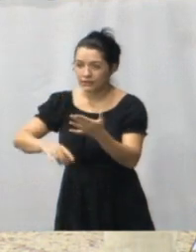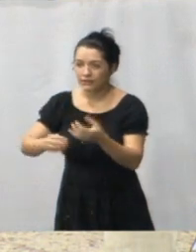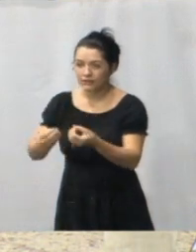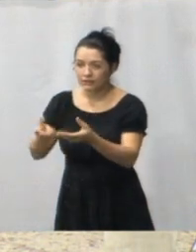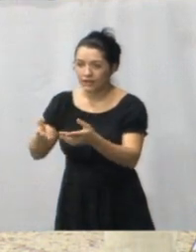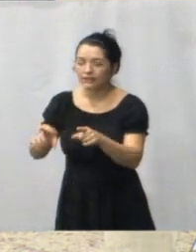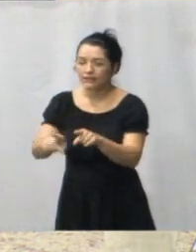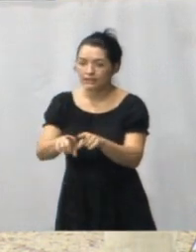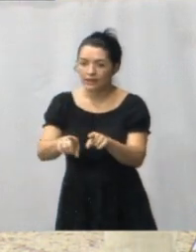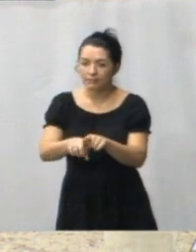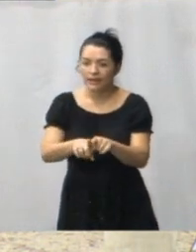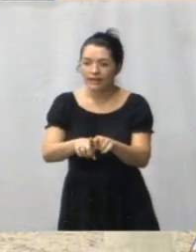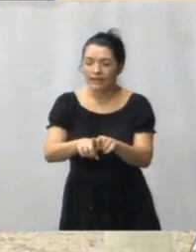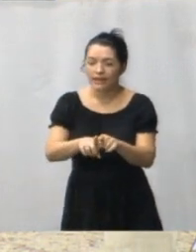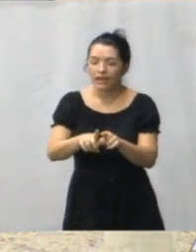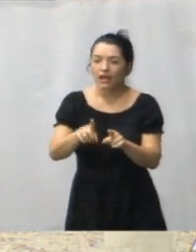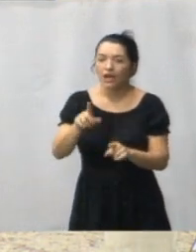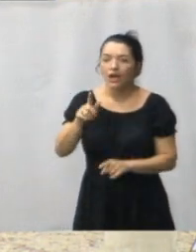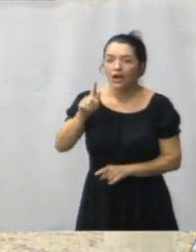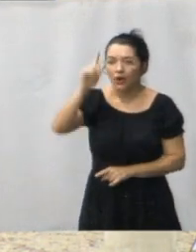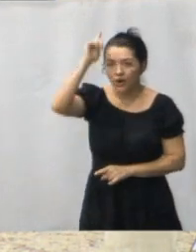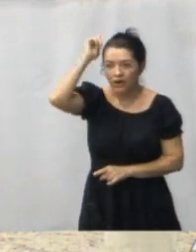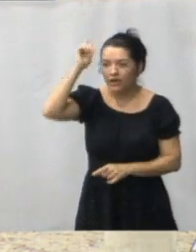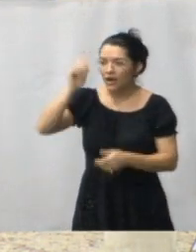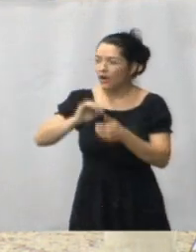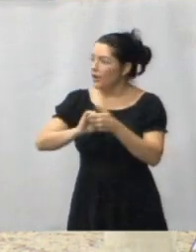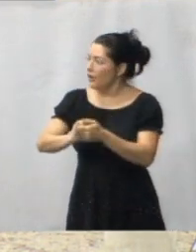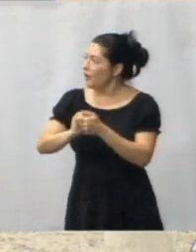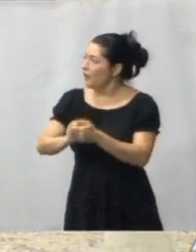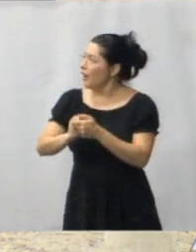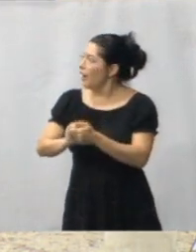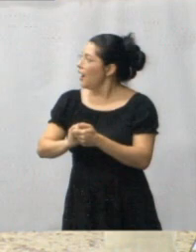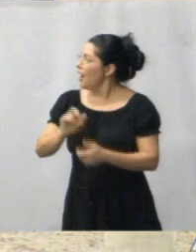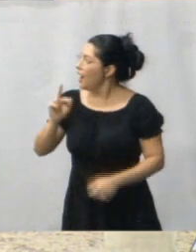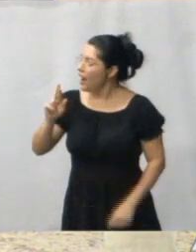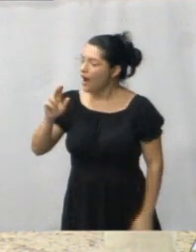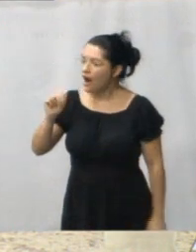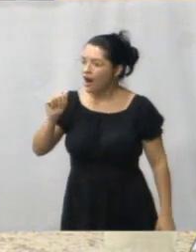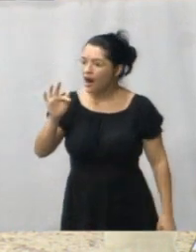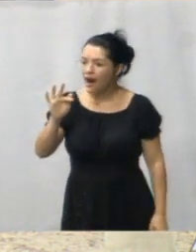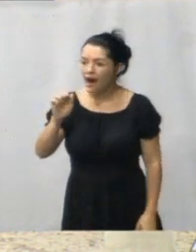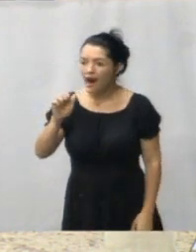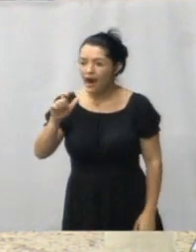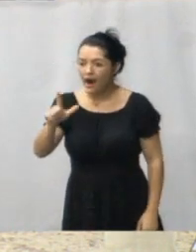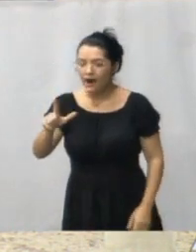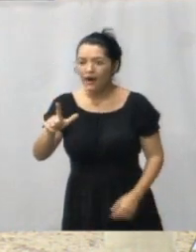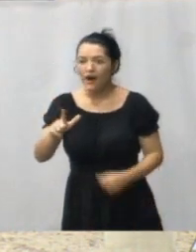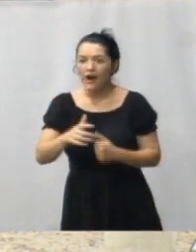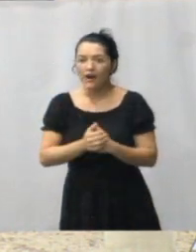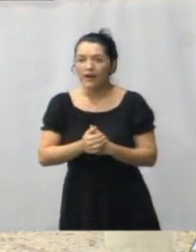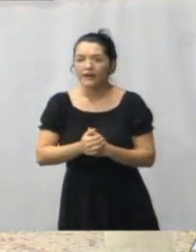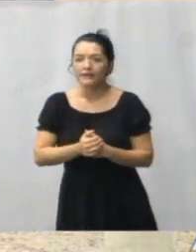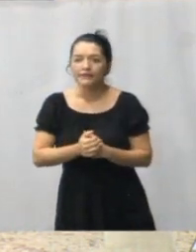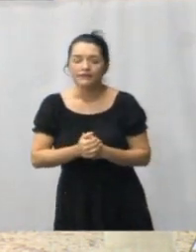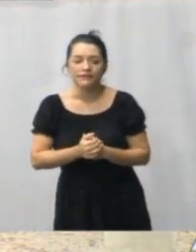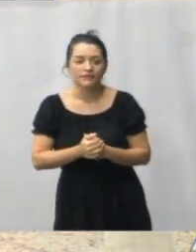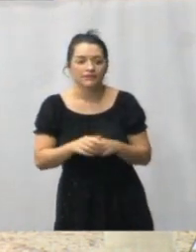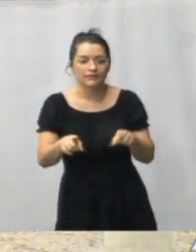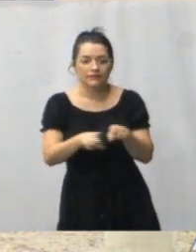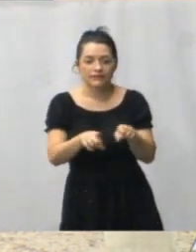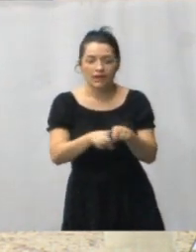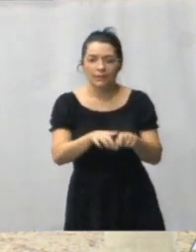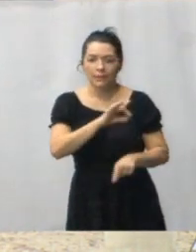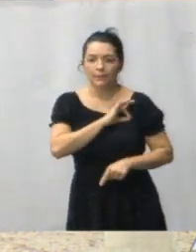Cumprimentar Rafael, os servidores da prefeitura que se fazem presentes, e a nossa guarda municipal que também se faz